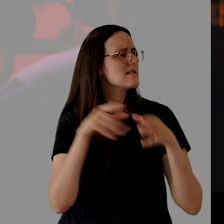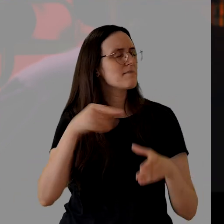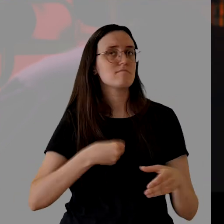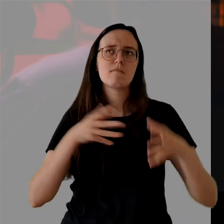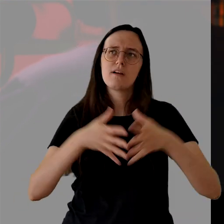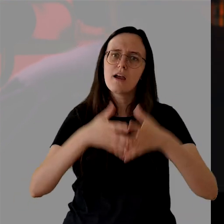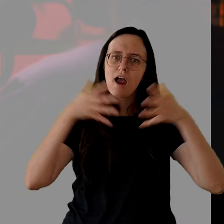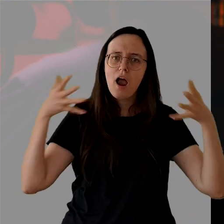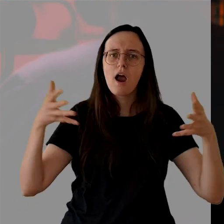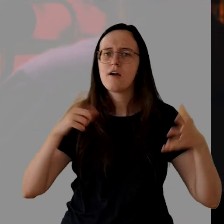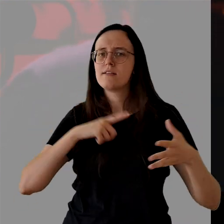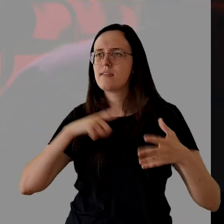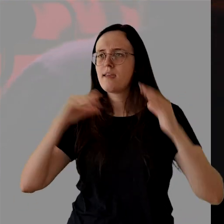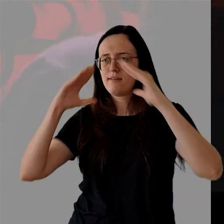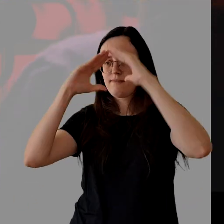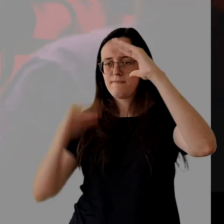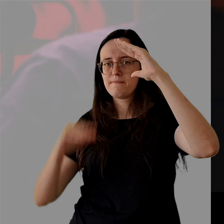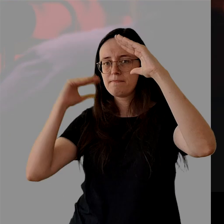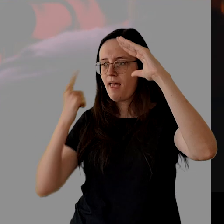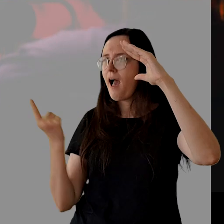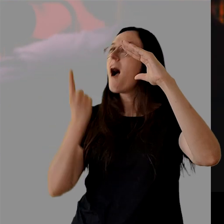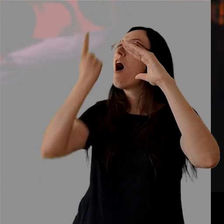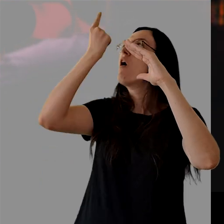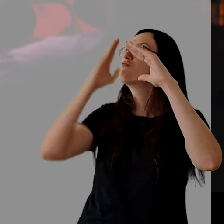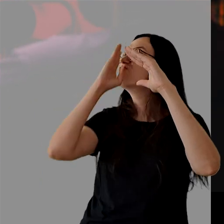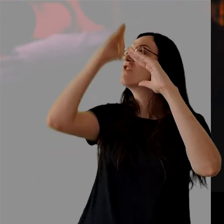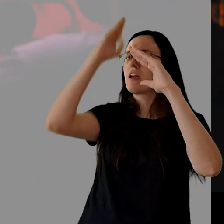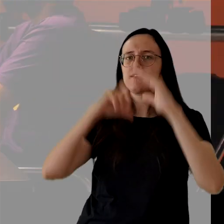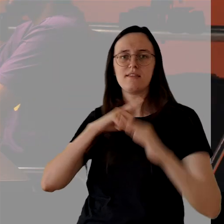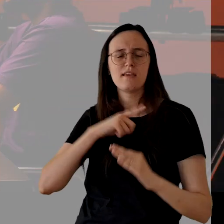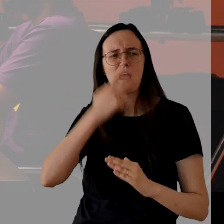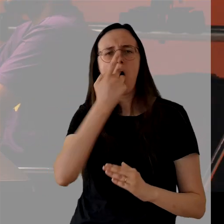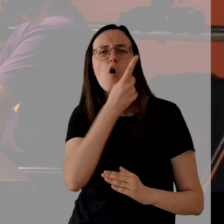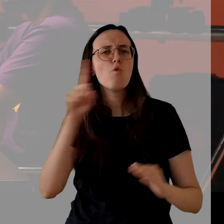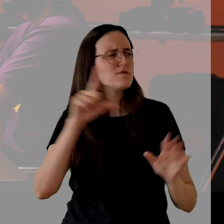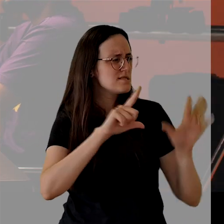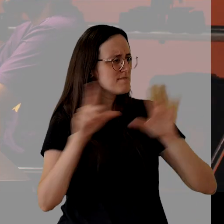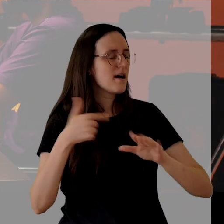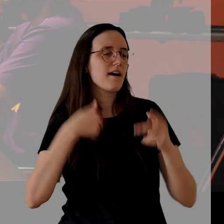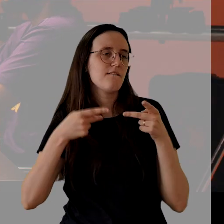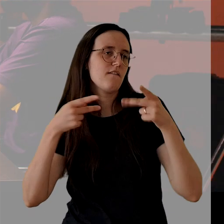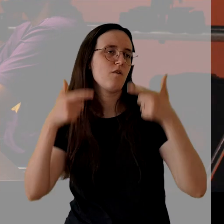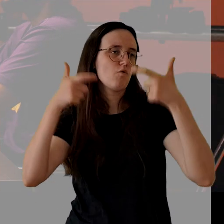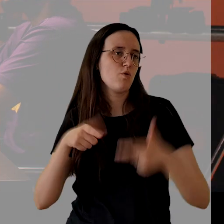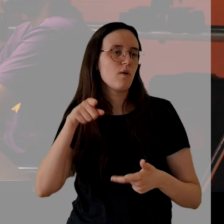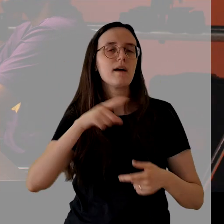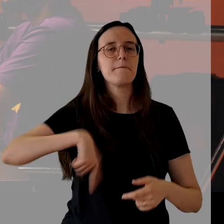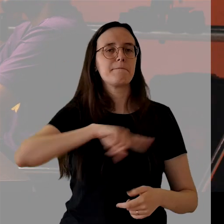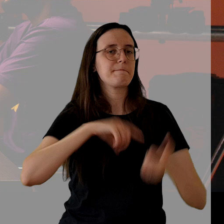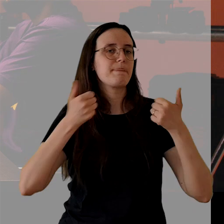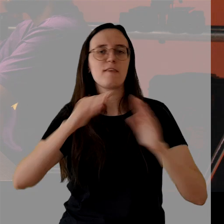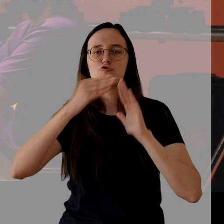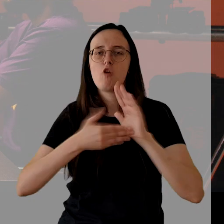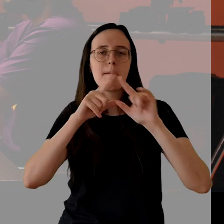grande lá, com pé direito duplo, bem bonita. Sim. Acho que foi bem na última semana. Aham. Fui visitar o set lá, que a gente forneceu todos os